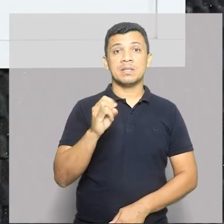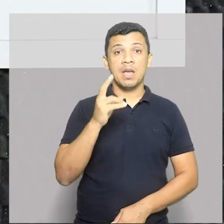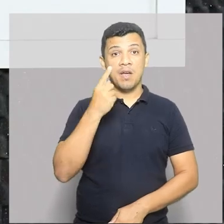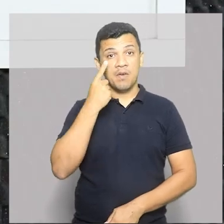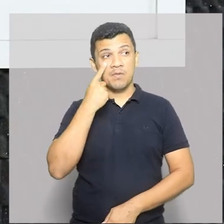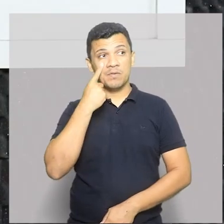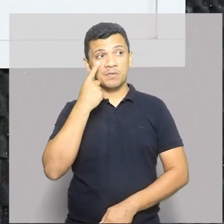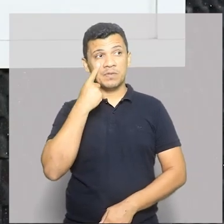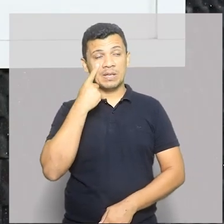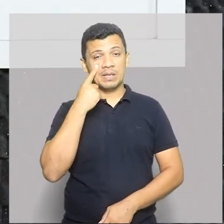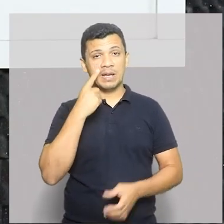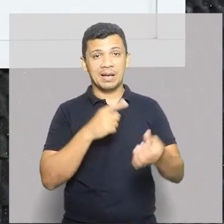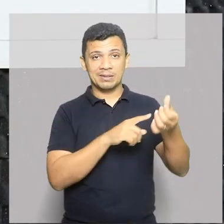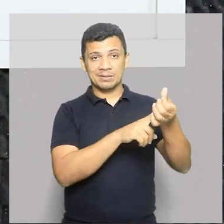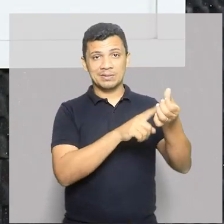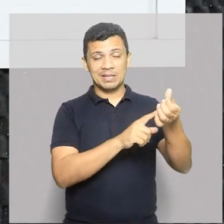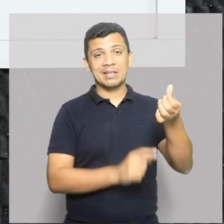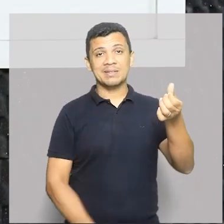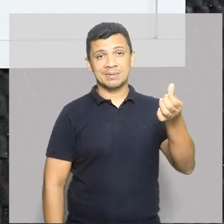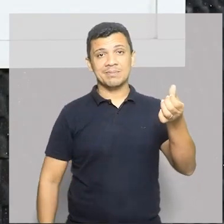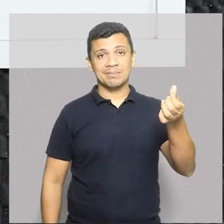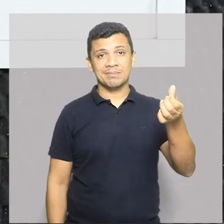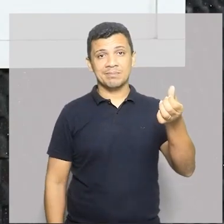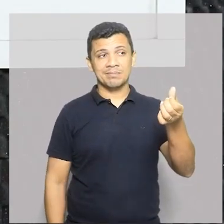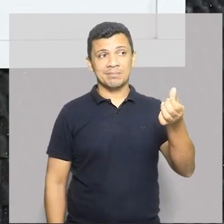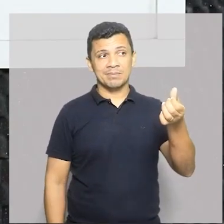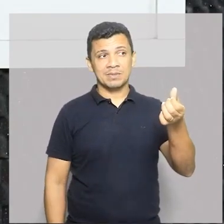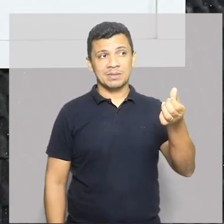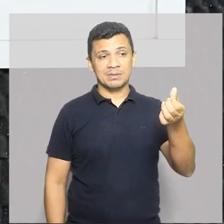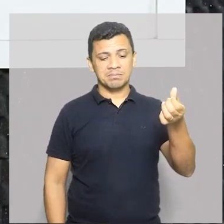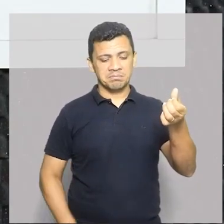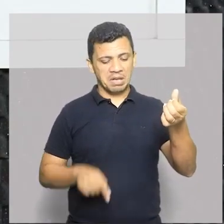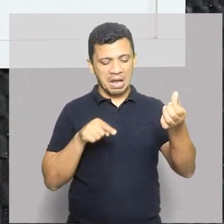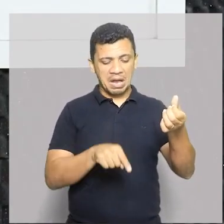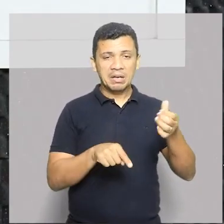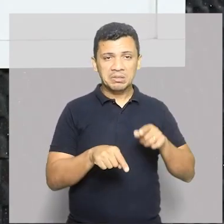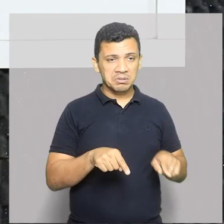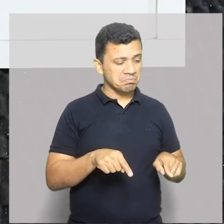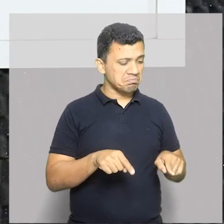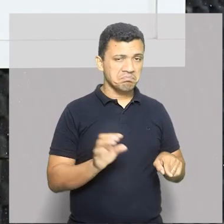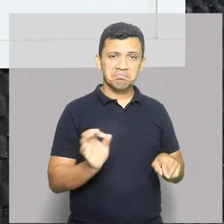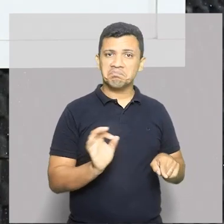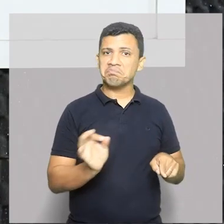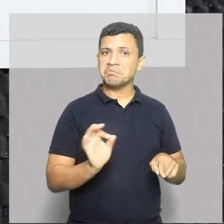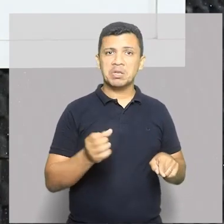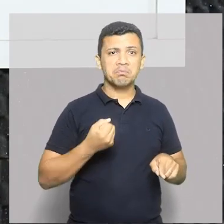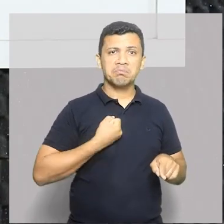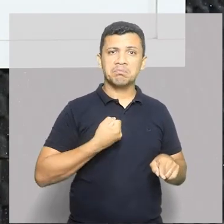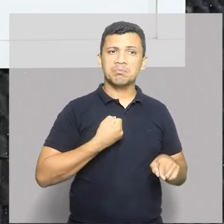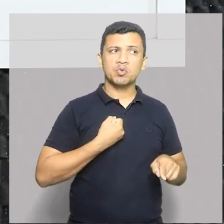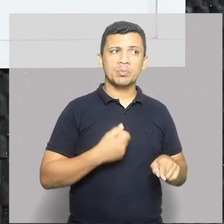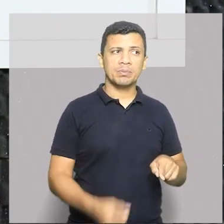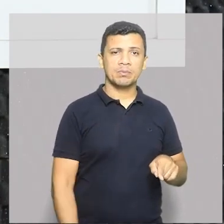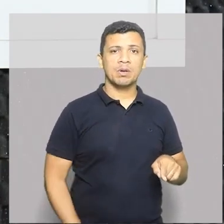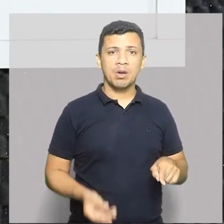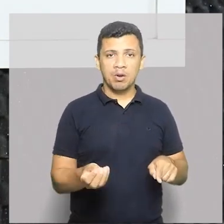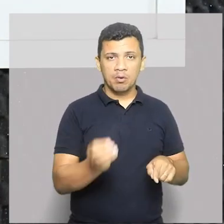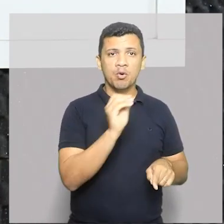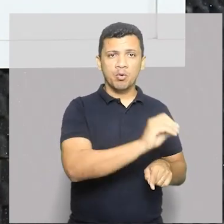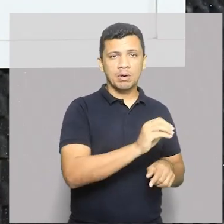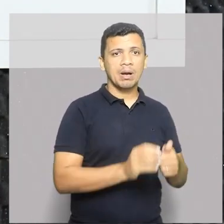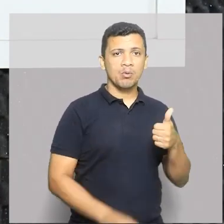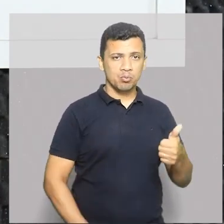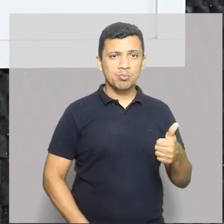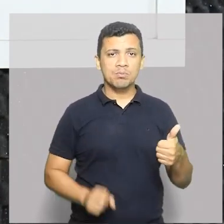6 na frente do 10, da base 10. Mas só que aqui na frente dessa base 10 não tem nenhum número. Então eu posso colocar o número 1 de